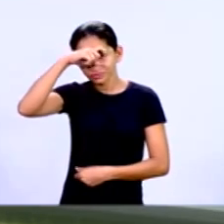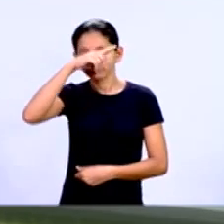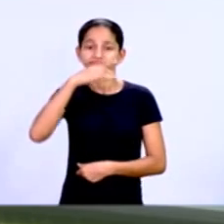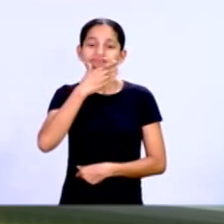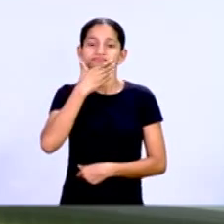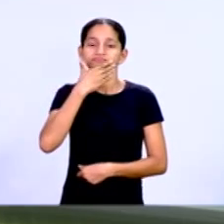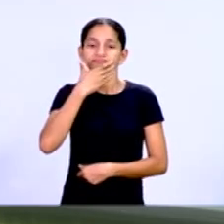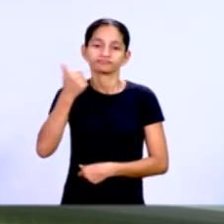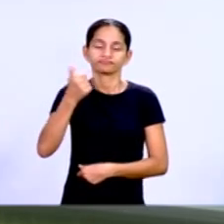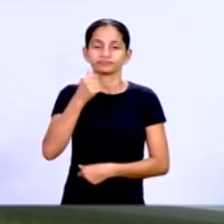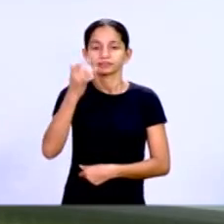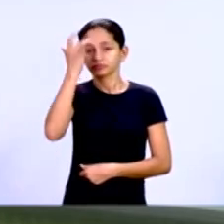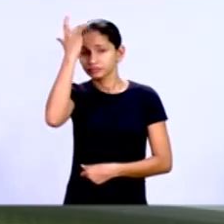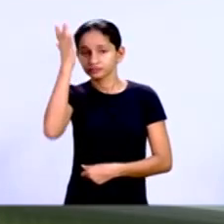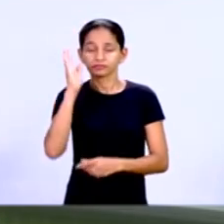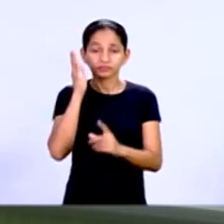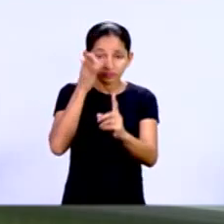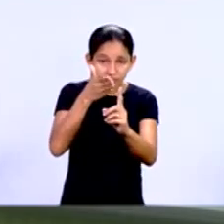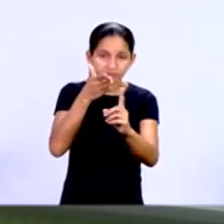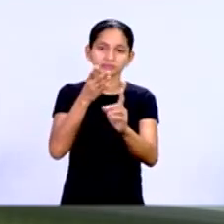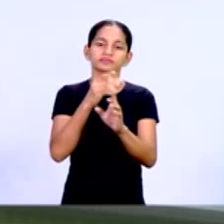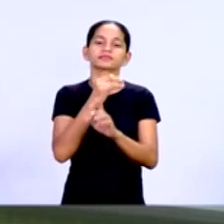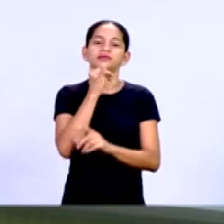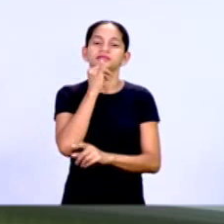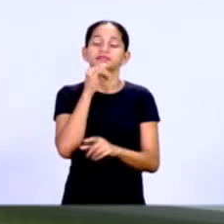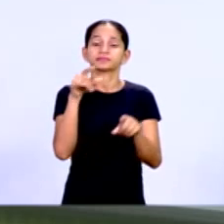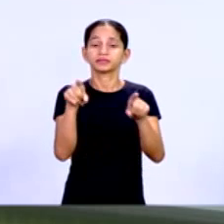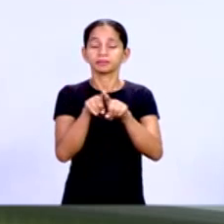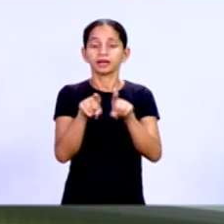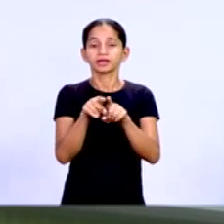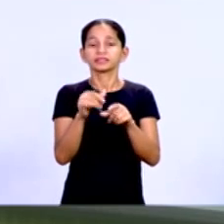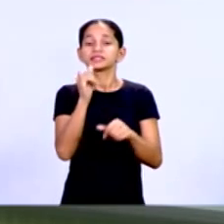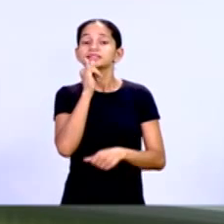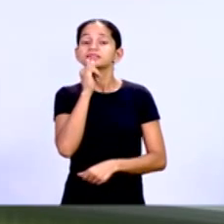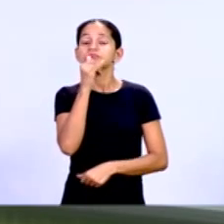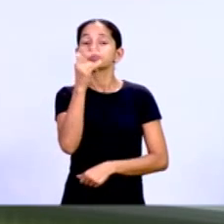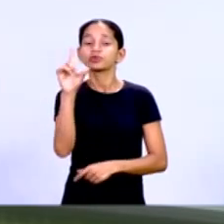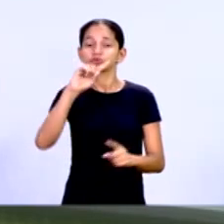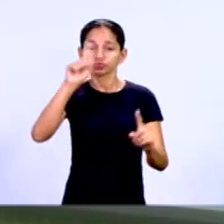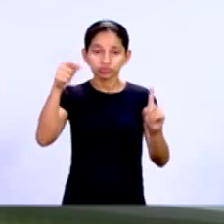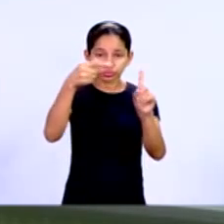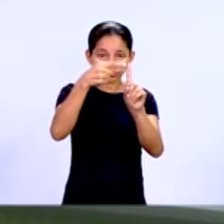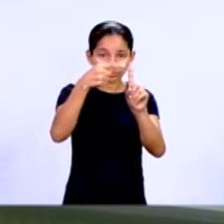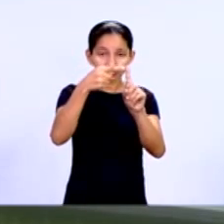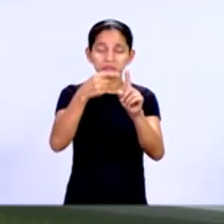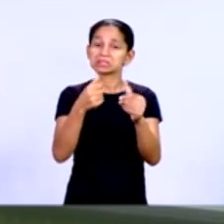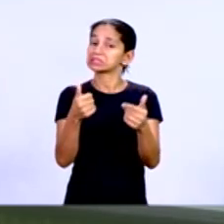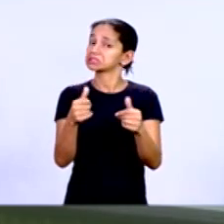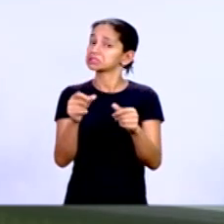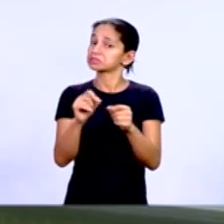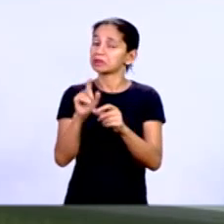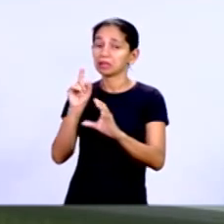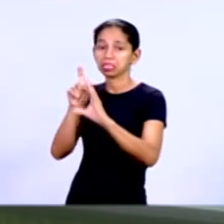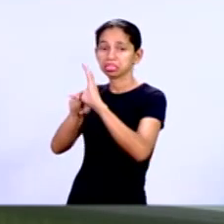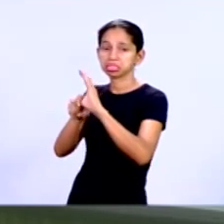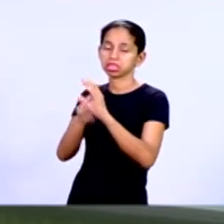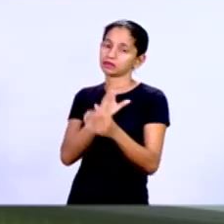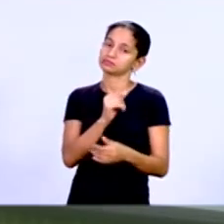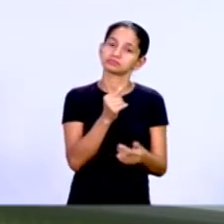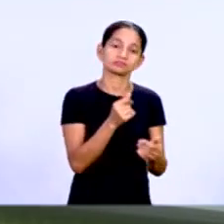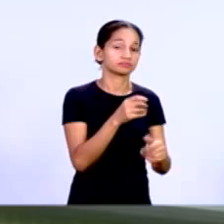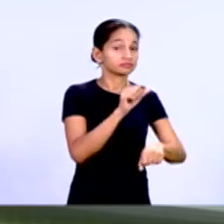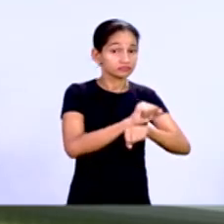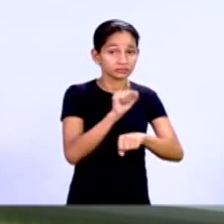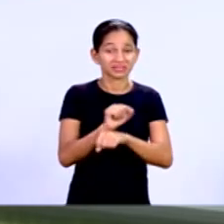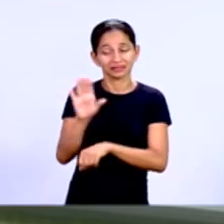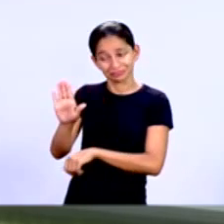Então a moeda ela foi criada com essa finalidade. Inclusive ela tem a finalidade e a função de quitar dívida. Né? Se você tem um